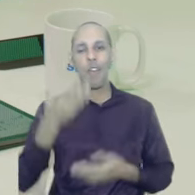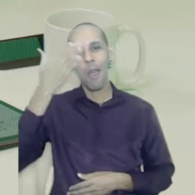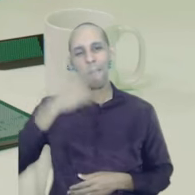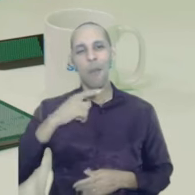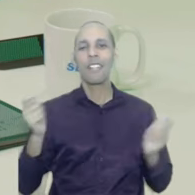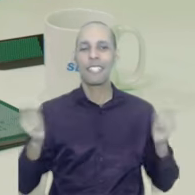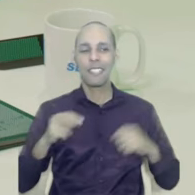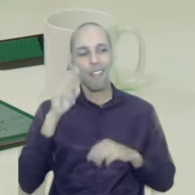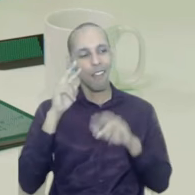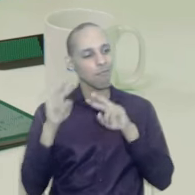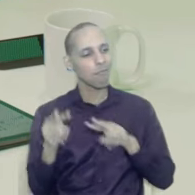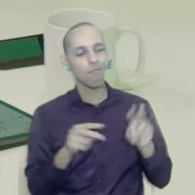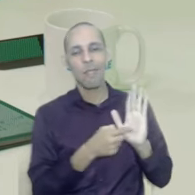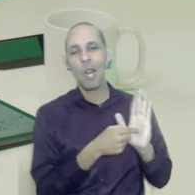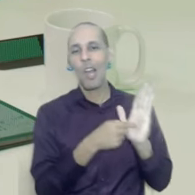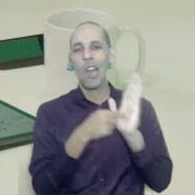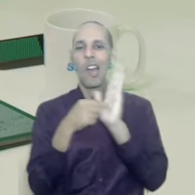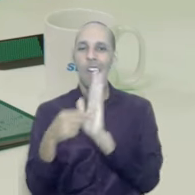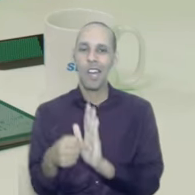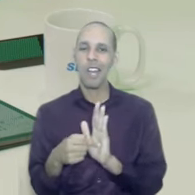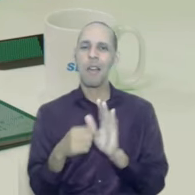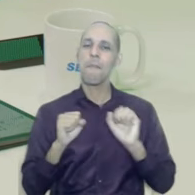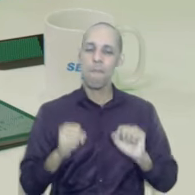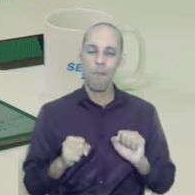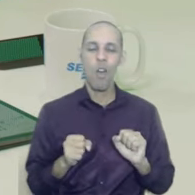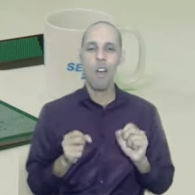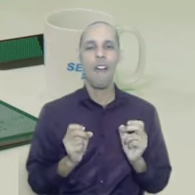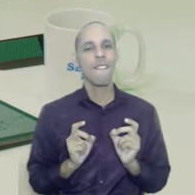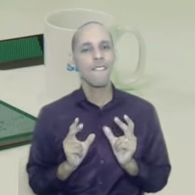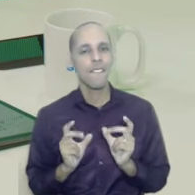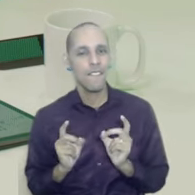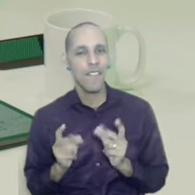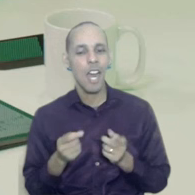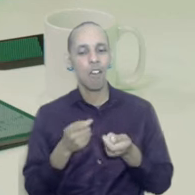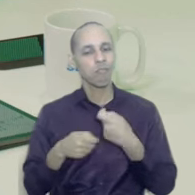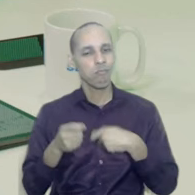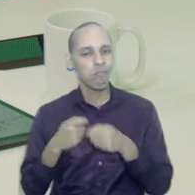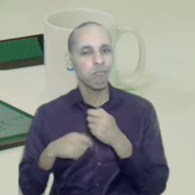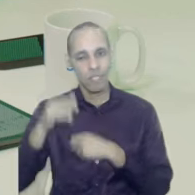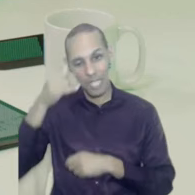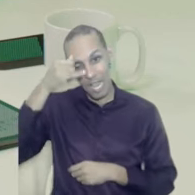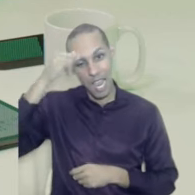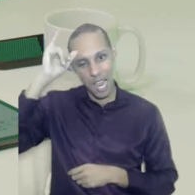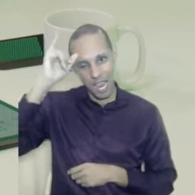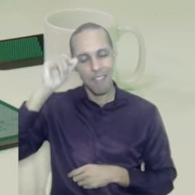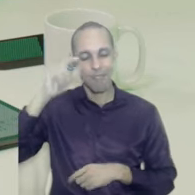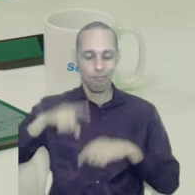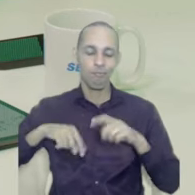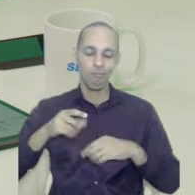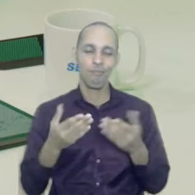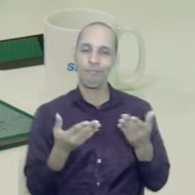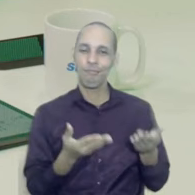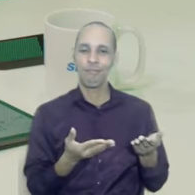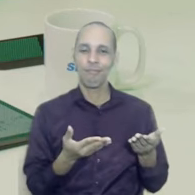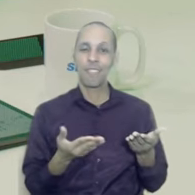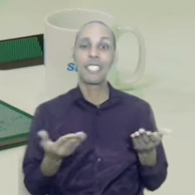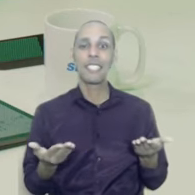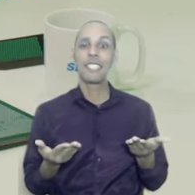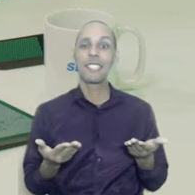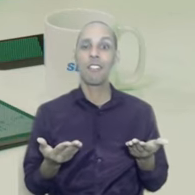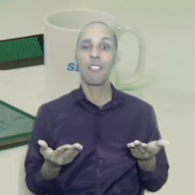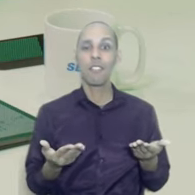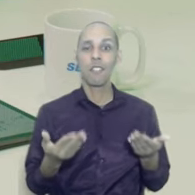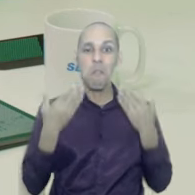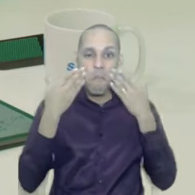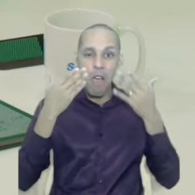liberada E pode comercializar o gado que é uma commodity enfim e são múltiplas facetas